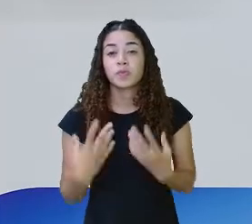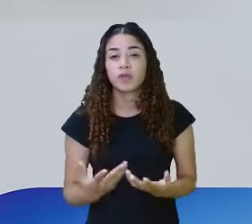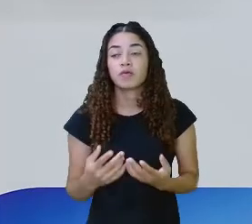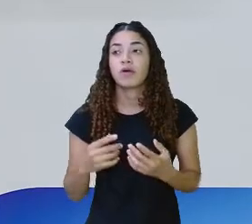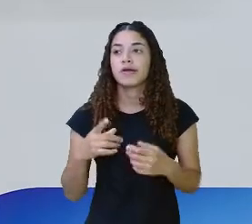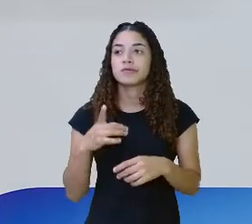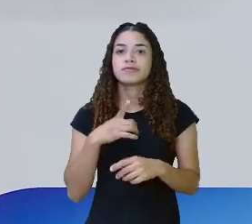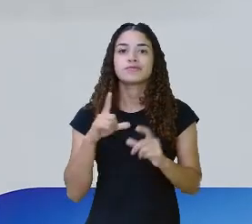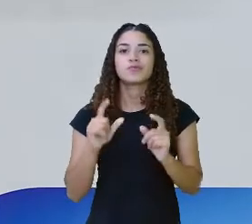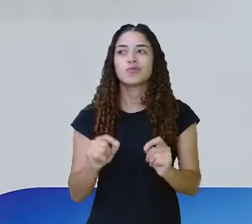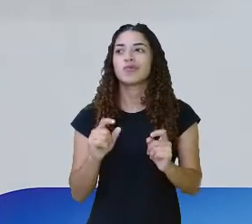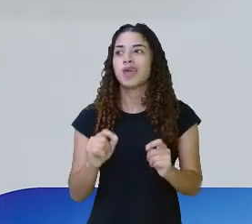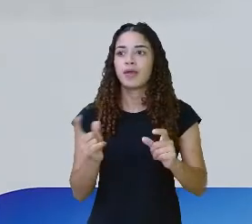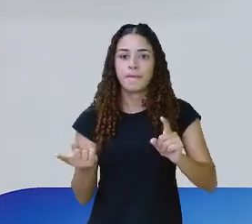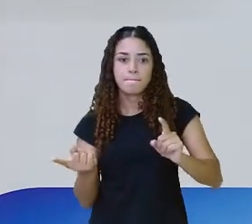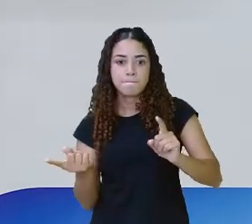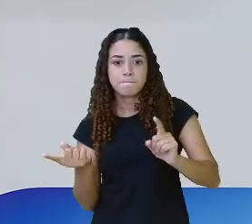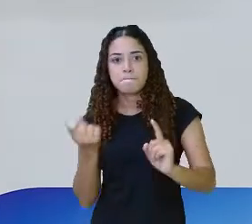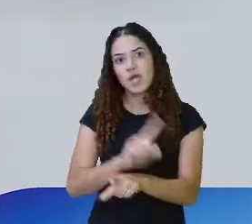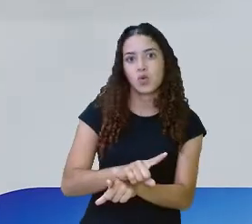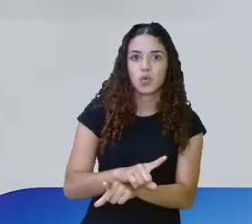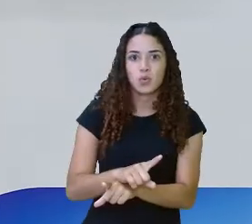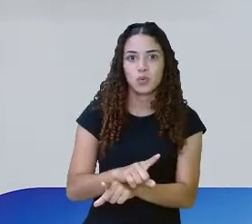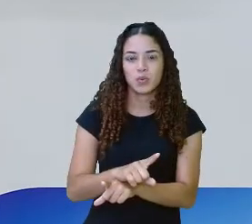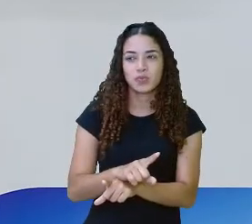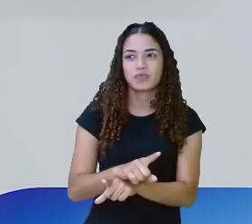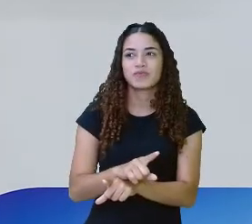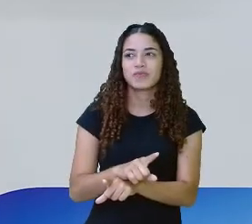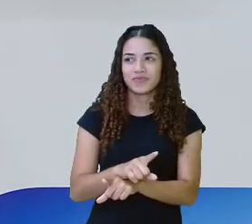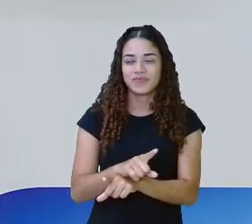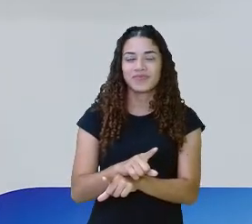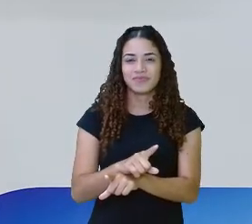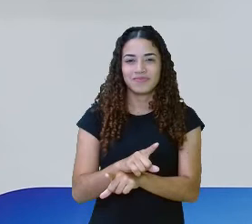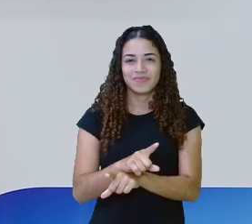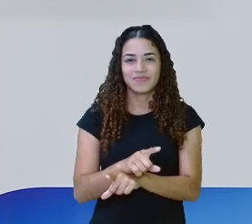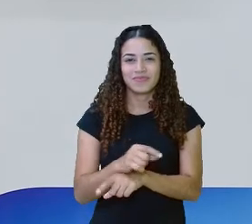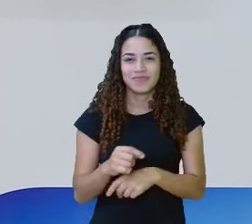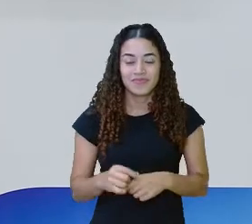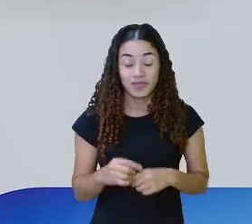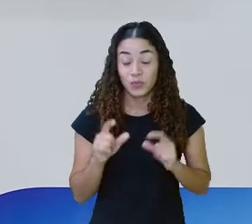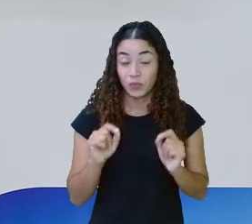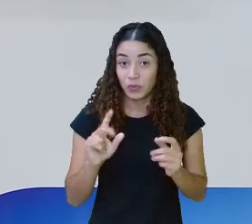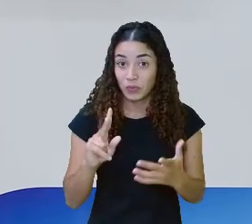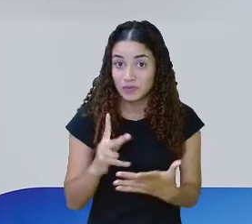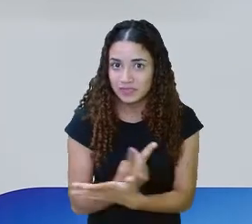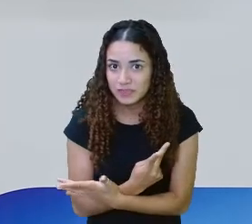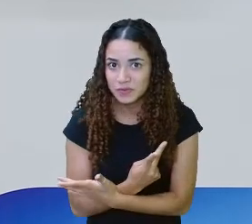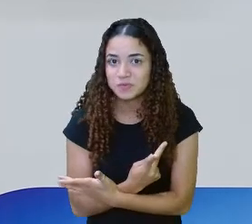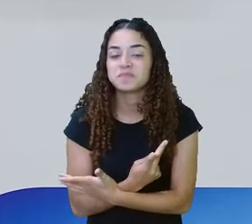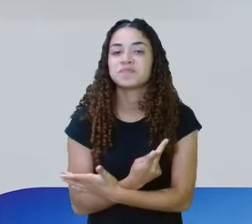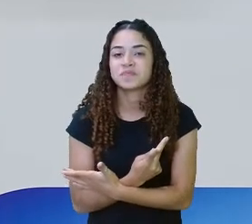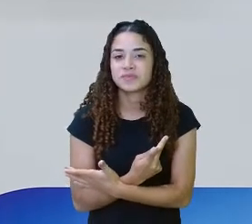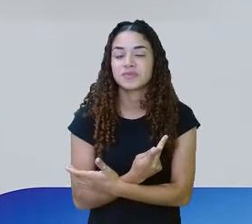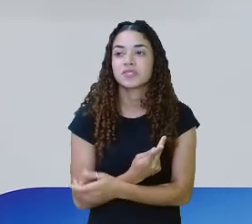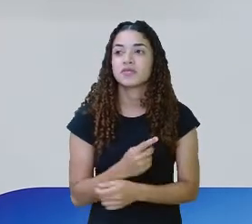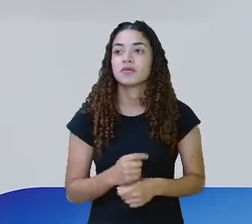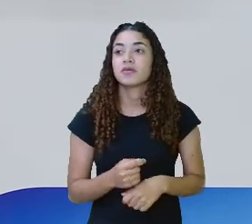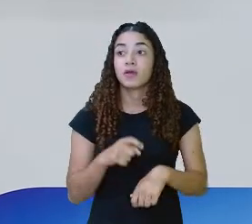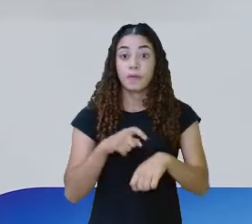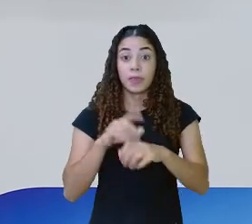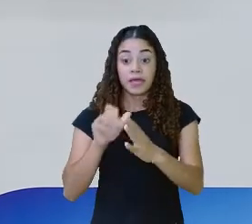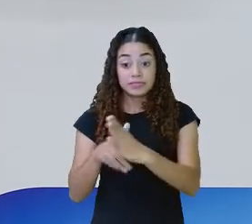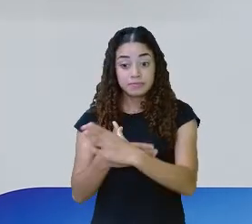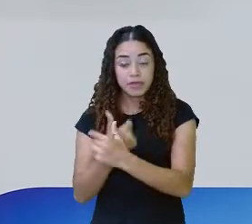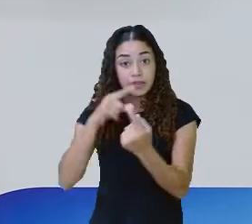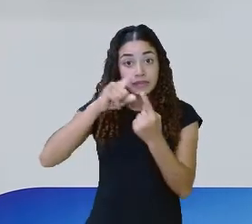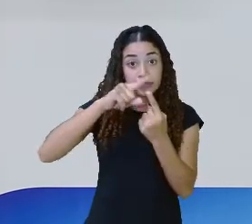houve essa reviravolta, né? Aquele plot twist que a gente chama, tá? O que aconteceu com essa espécie de